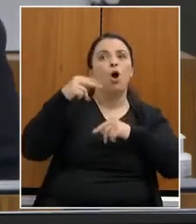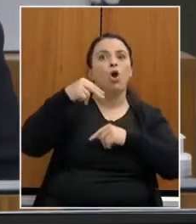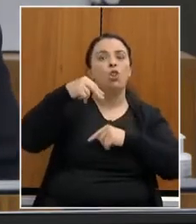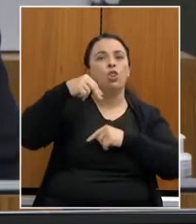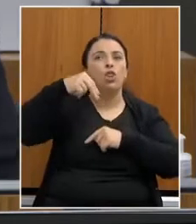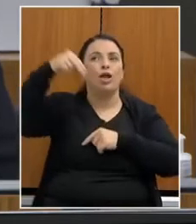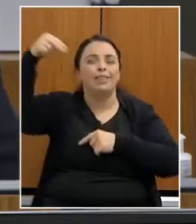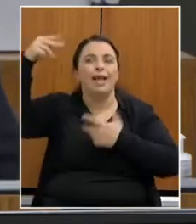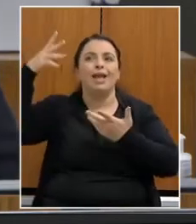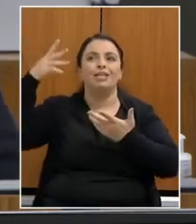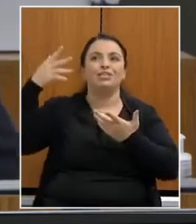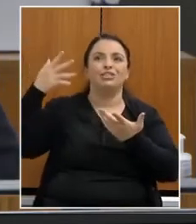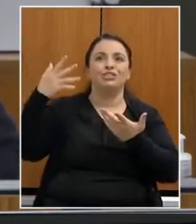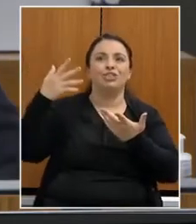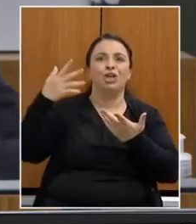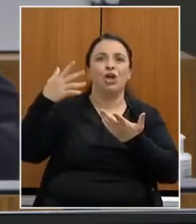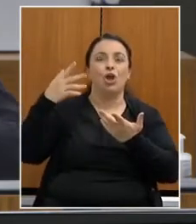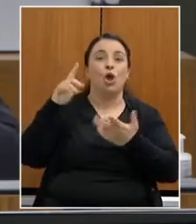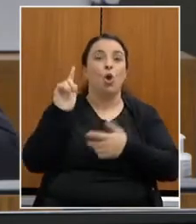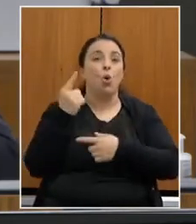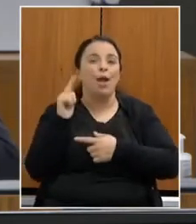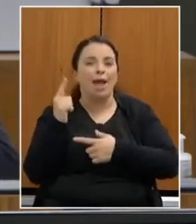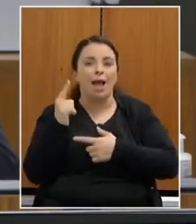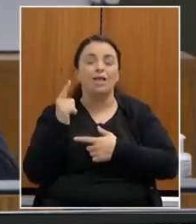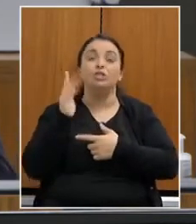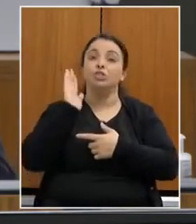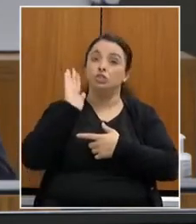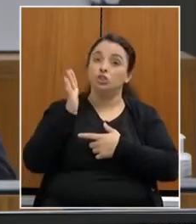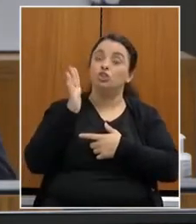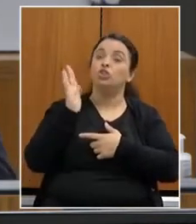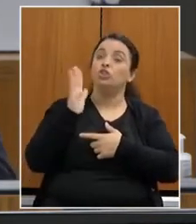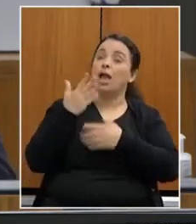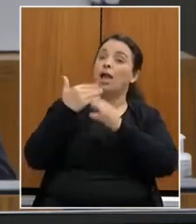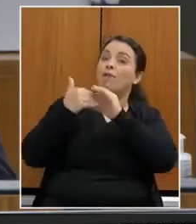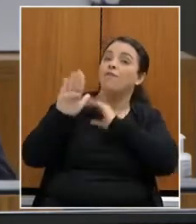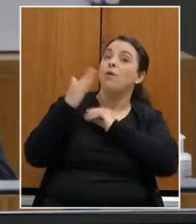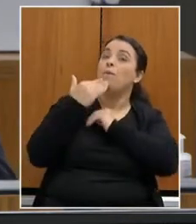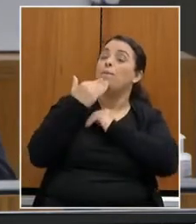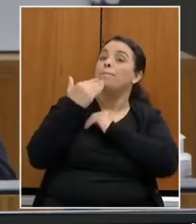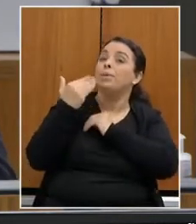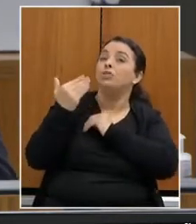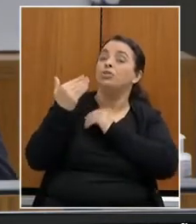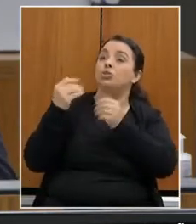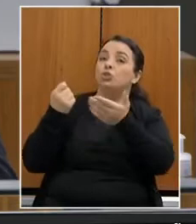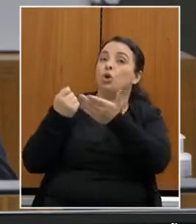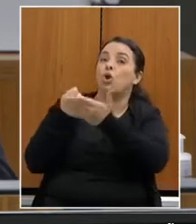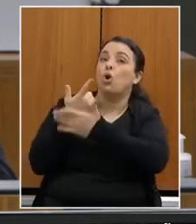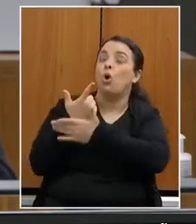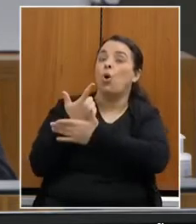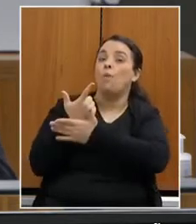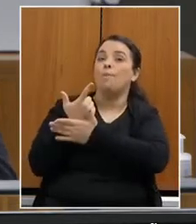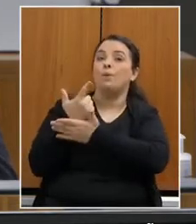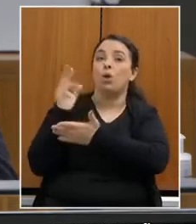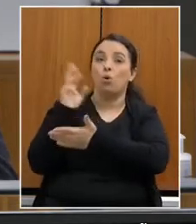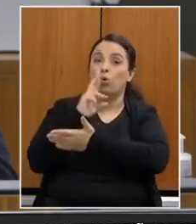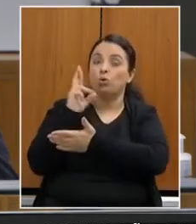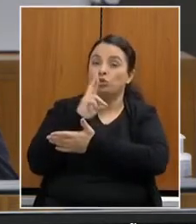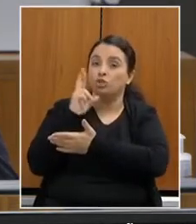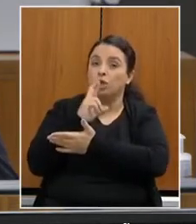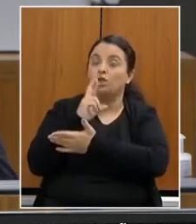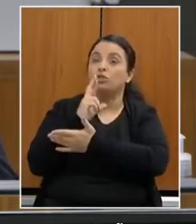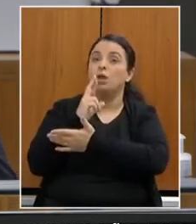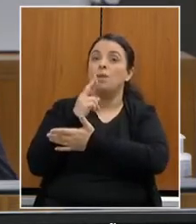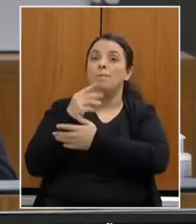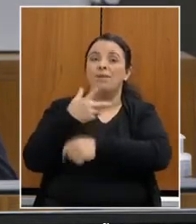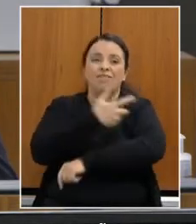enviamos a Anvisa o pedido de compra emergência extraordinária de importação de 1% da população de Minas ou